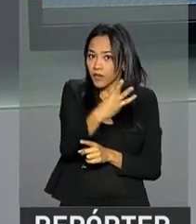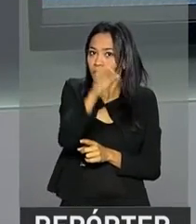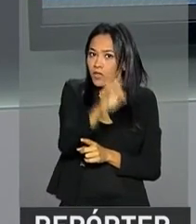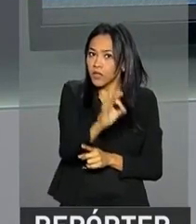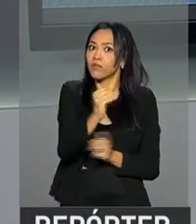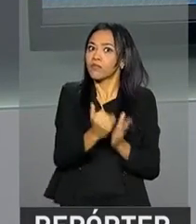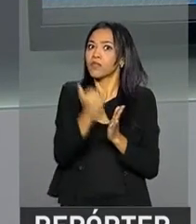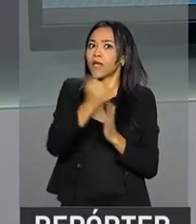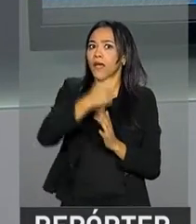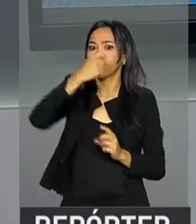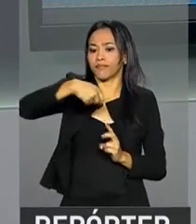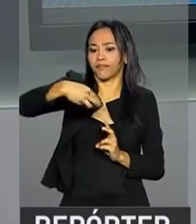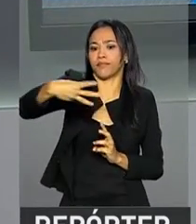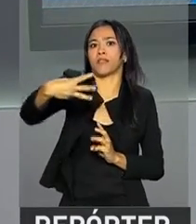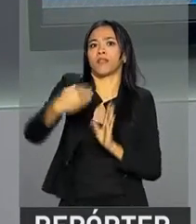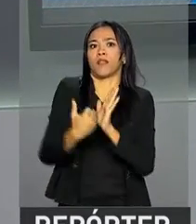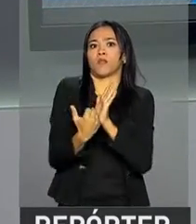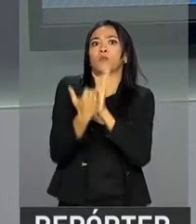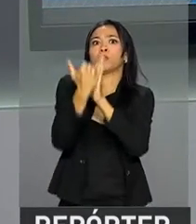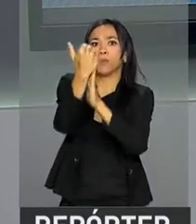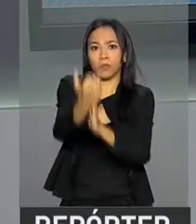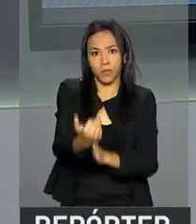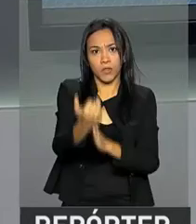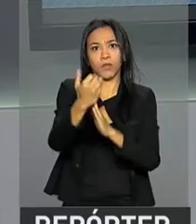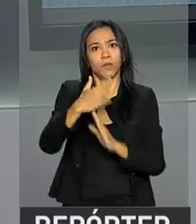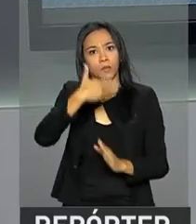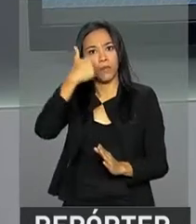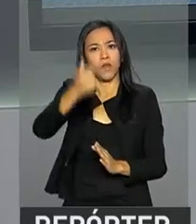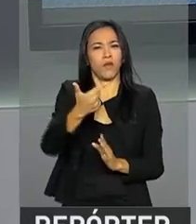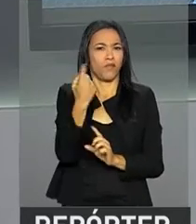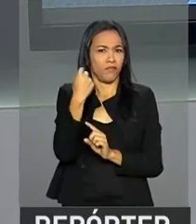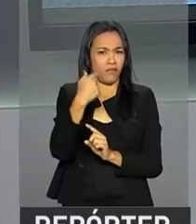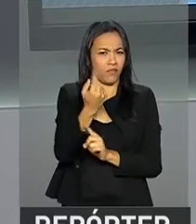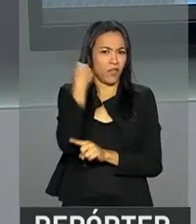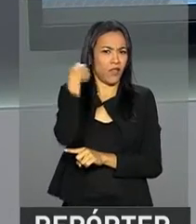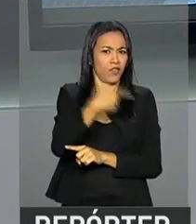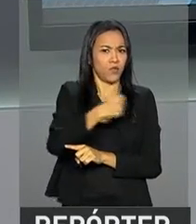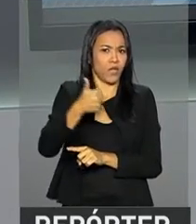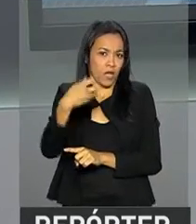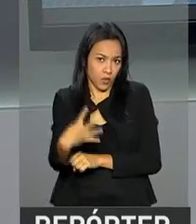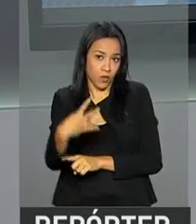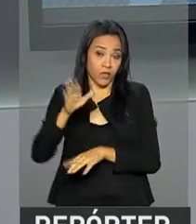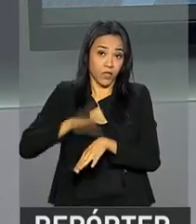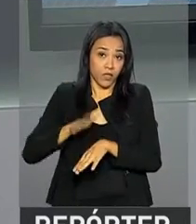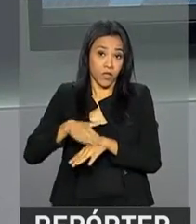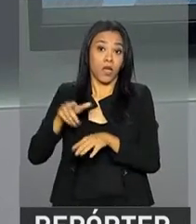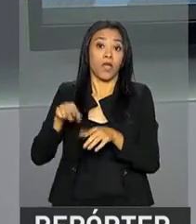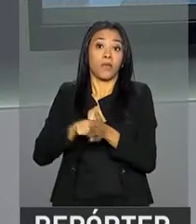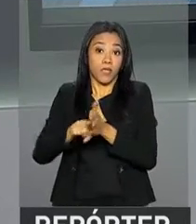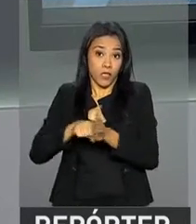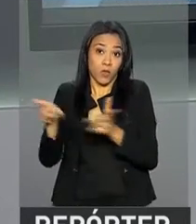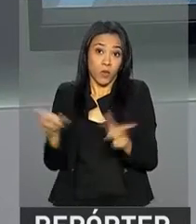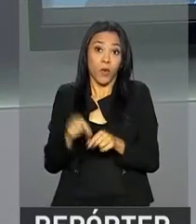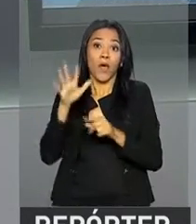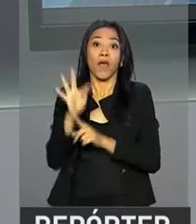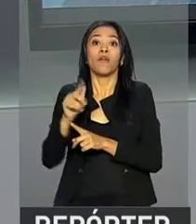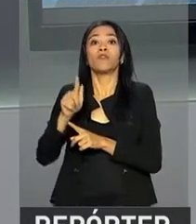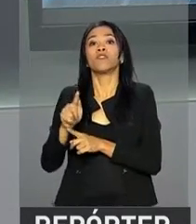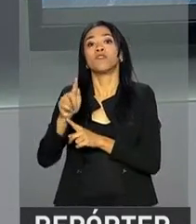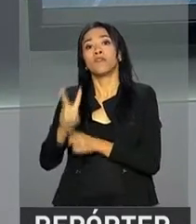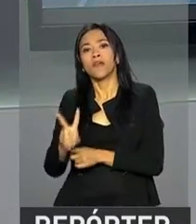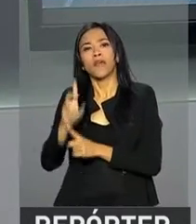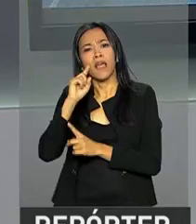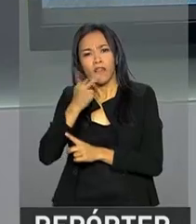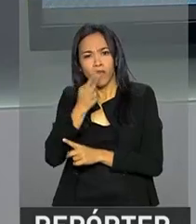eo maior nível desde dezembro de 2014 de acordo com a fgv o bom resultado do índice em setembro